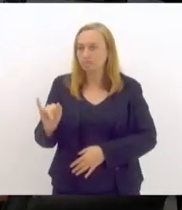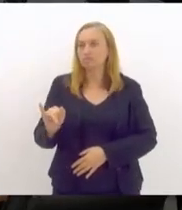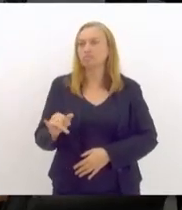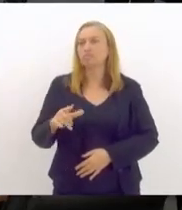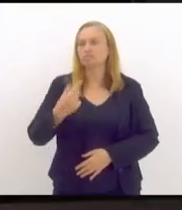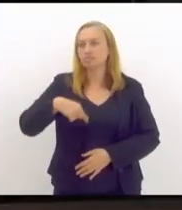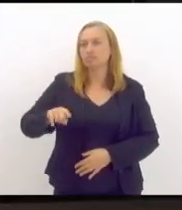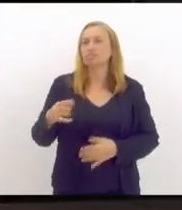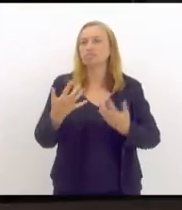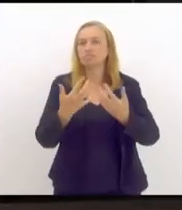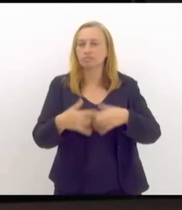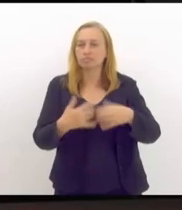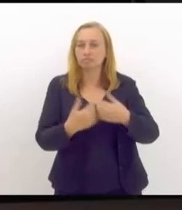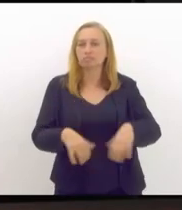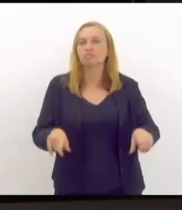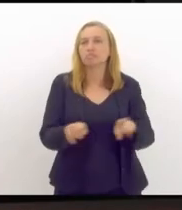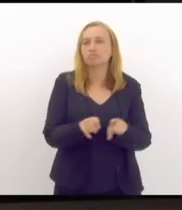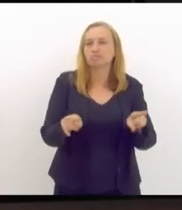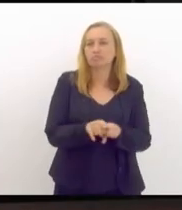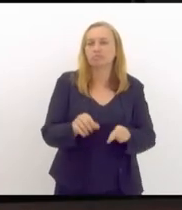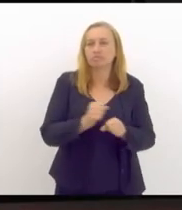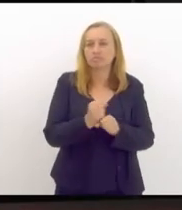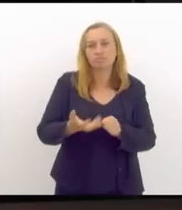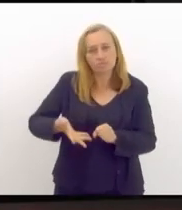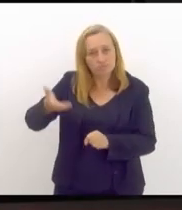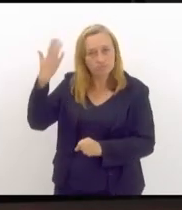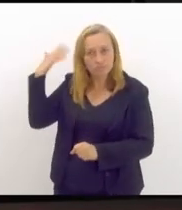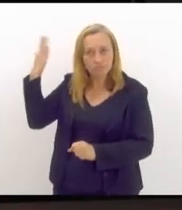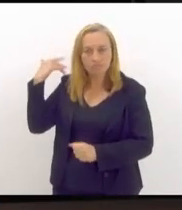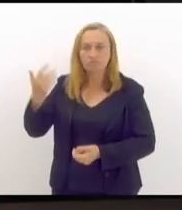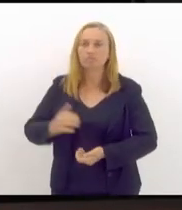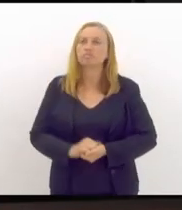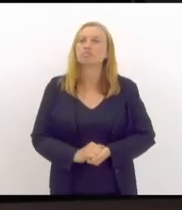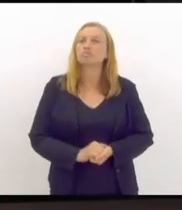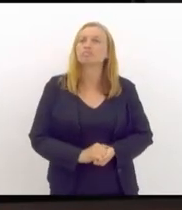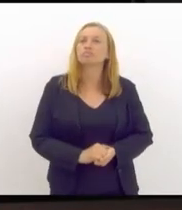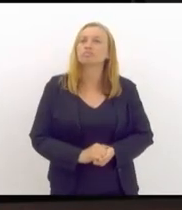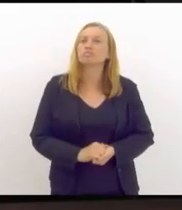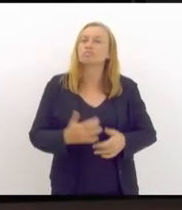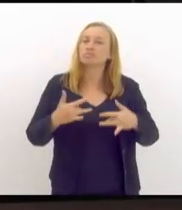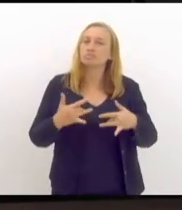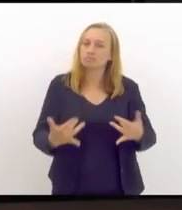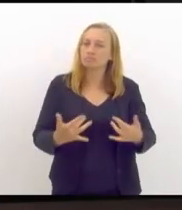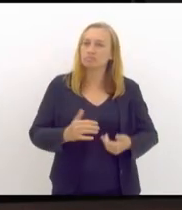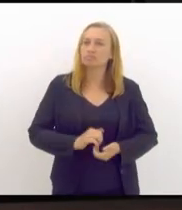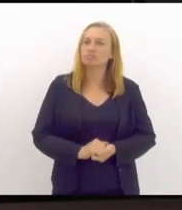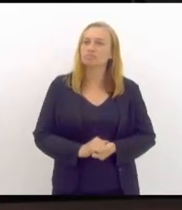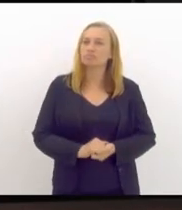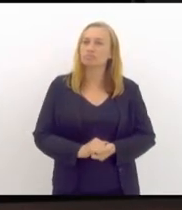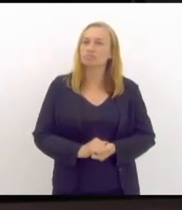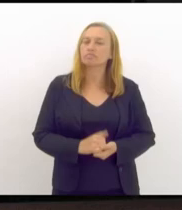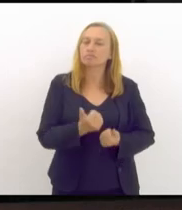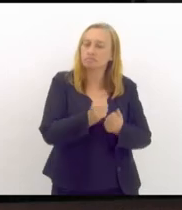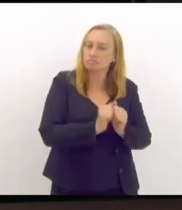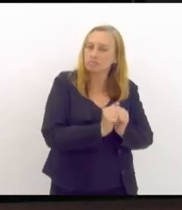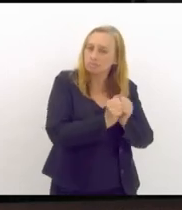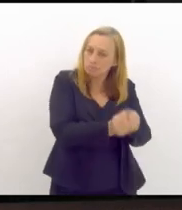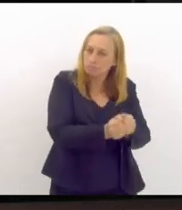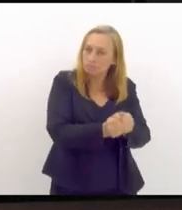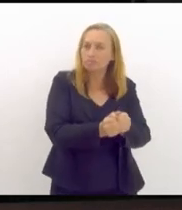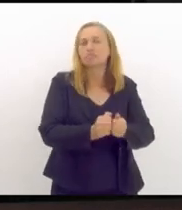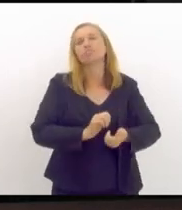Petrópolis também no ano passado prestando a nossa solidariedade e acompanhando